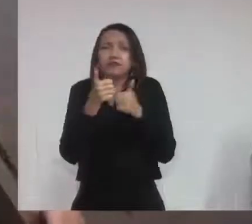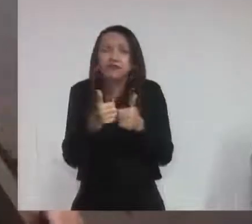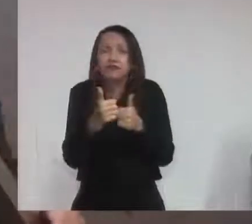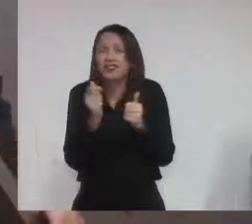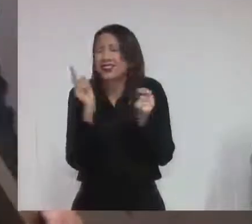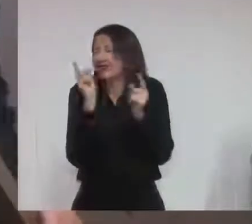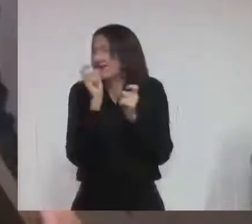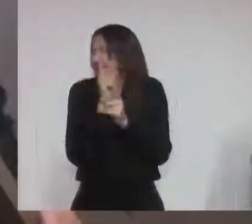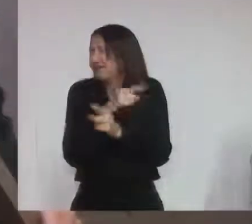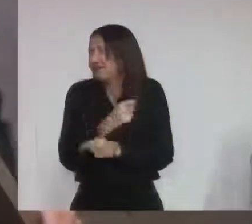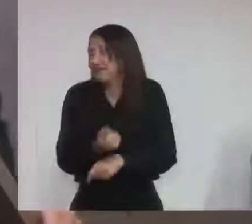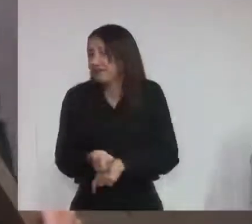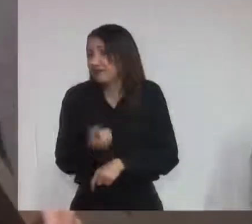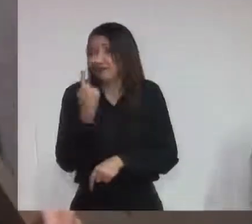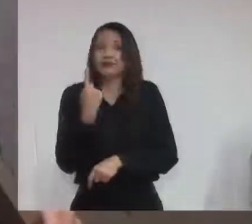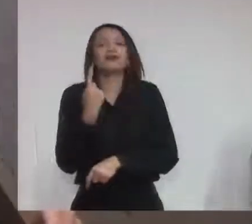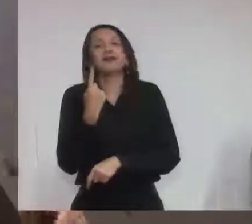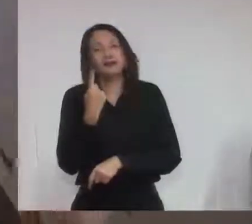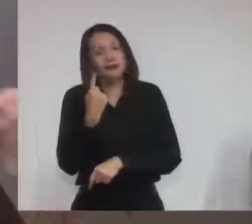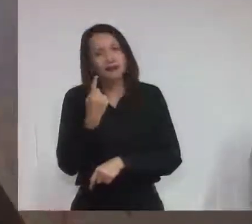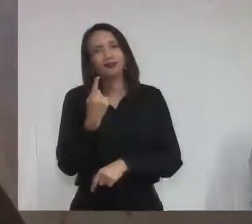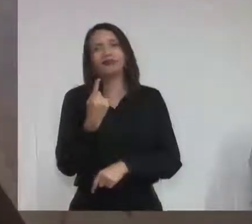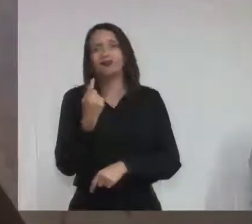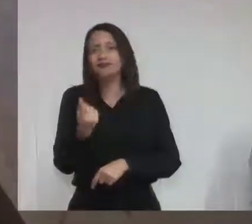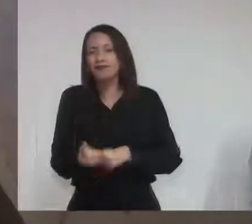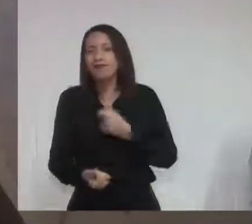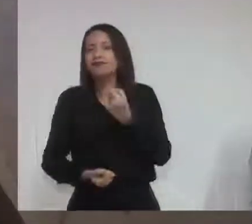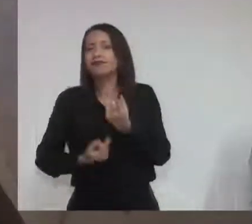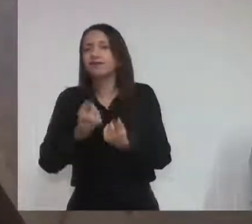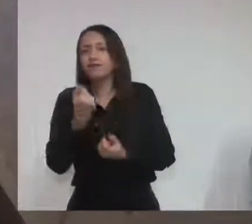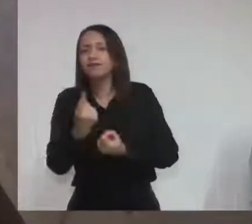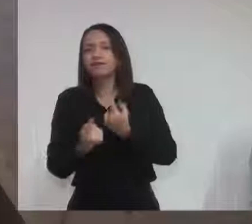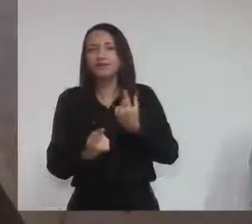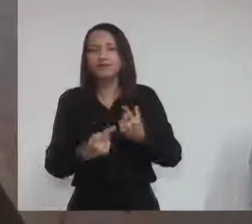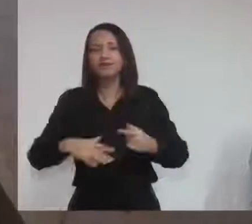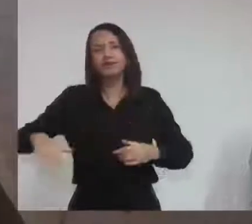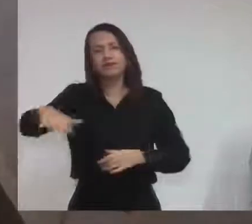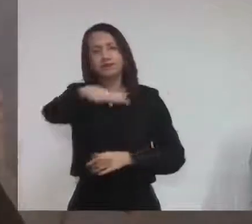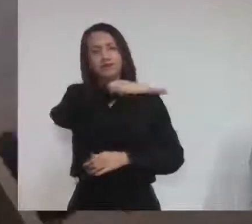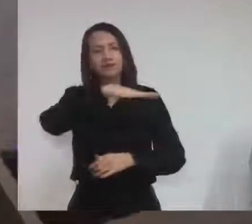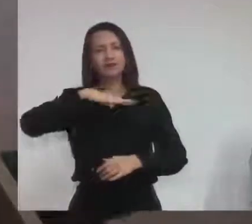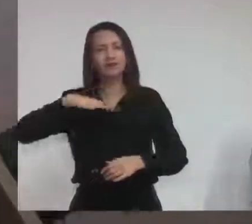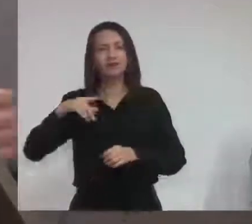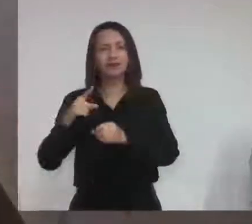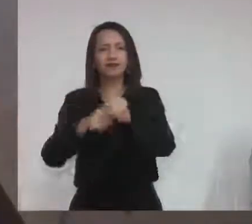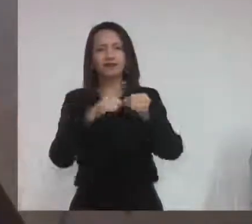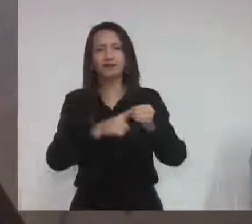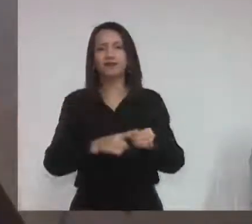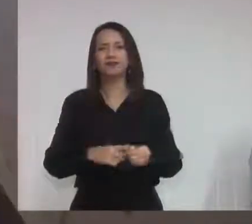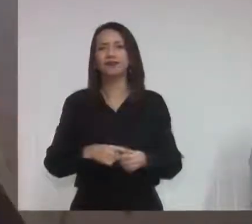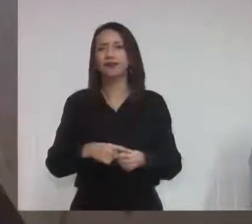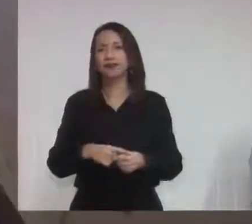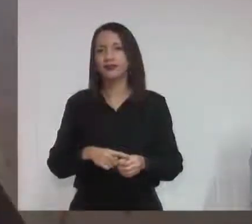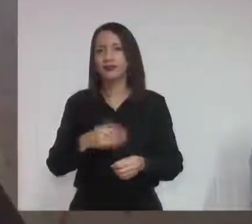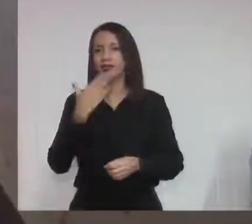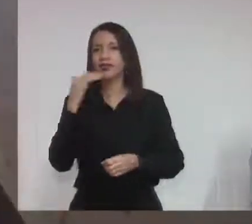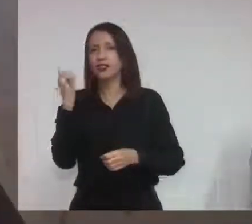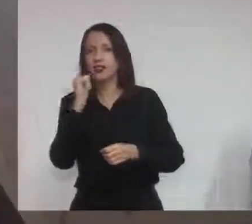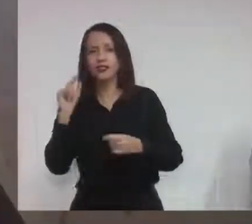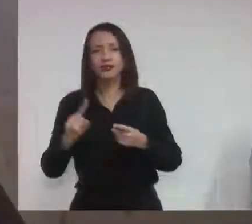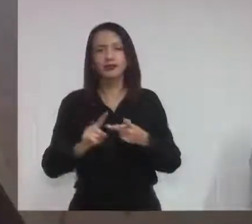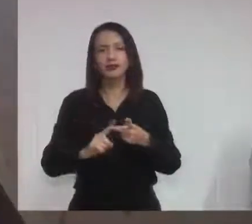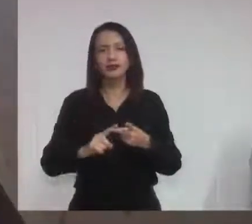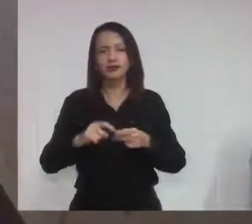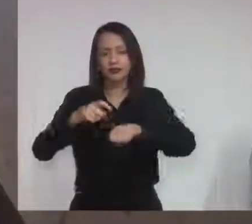bom e ótimo raríssimo, como razoável. A gente pega na região, por exemplo, né, ver como está Itatiba, Valinhos, até Louveira, que tem uma